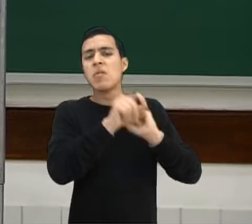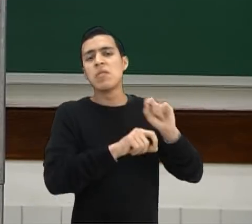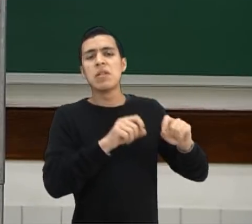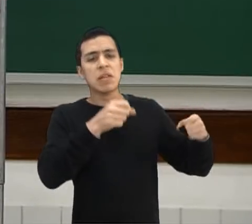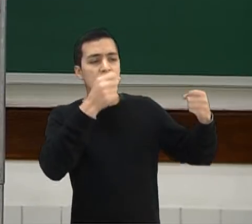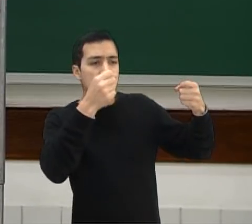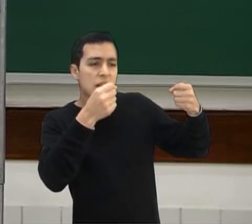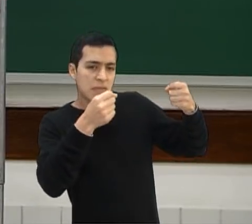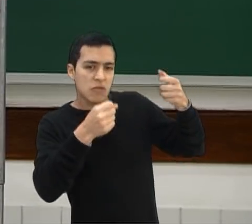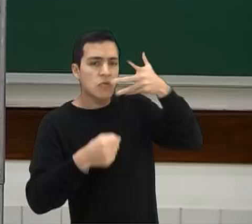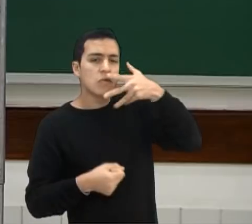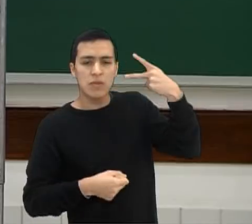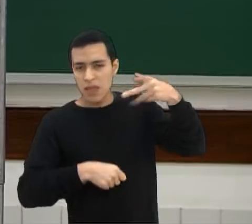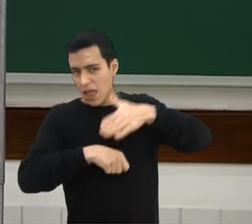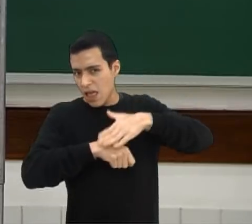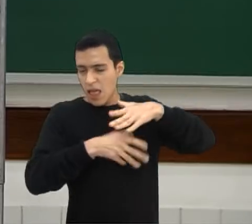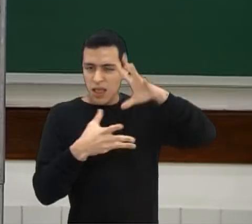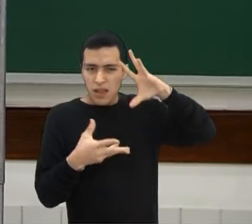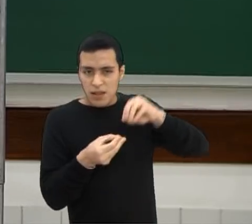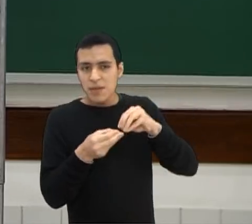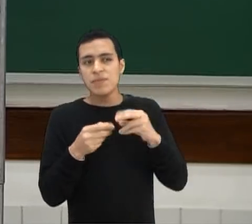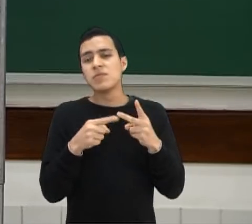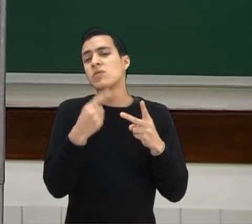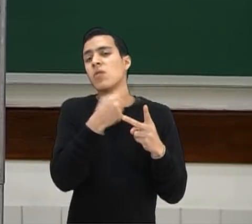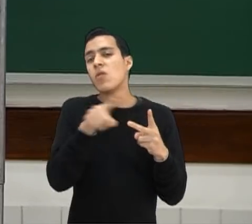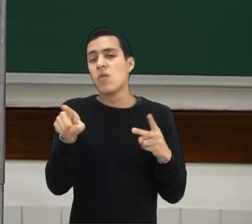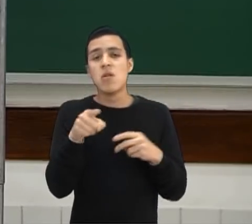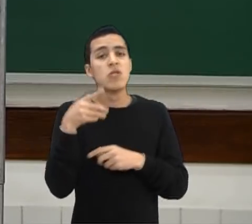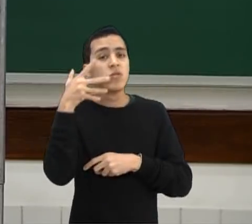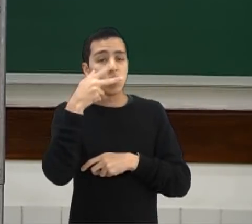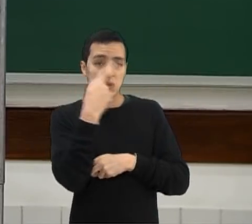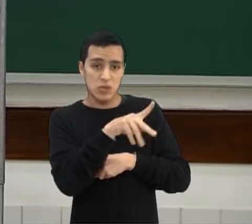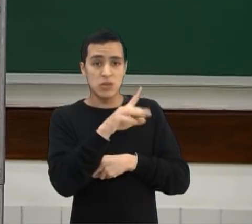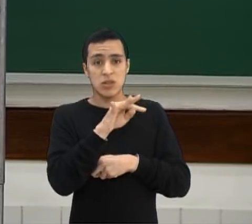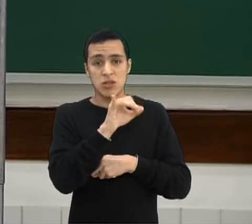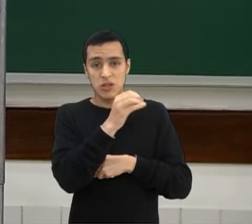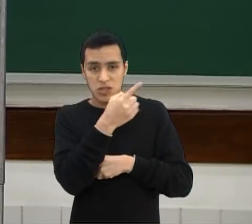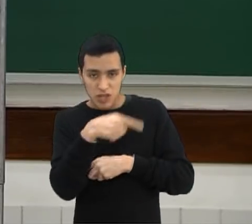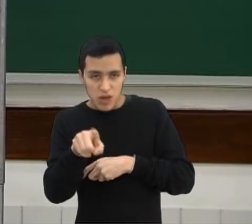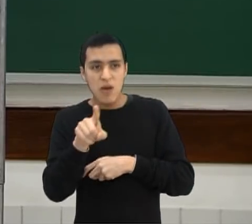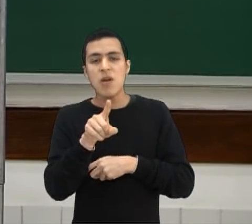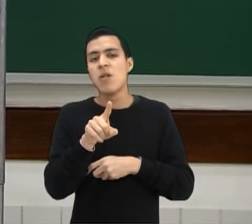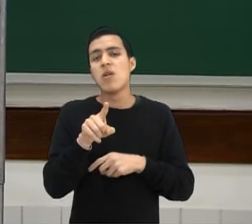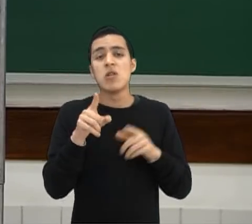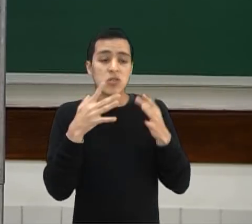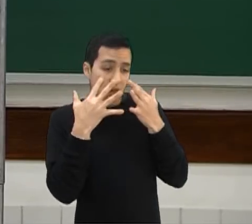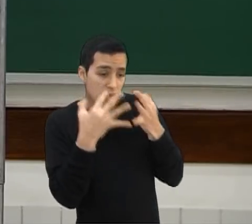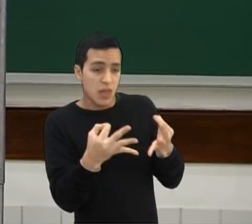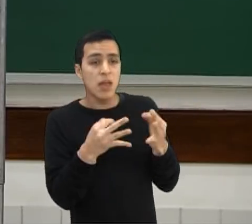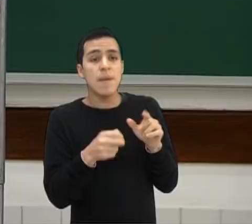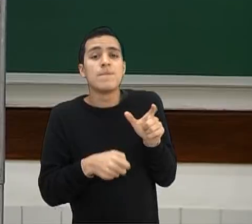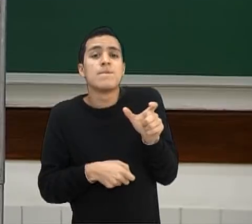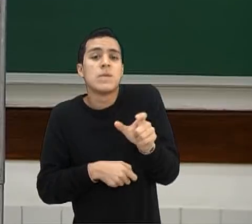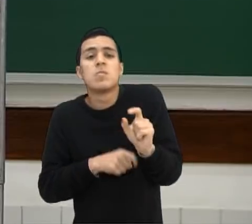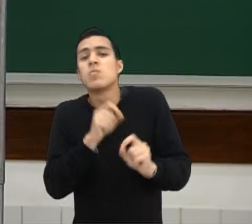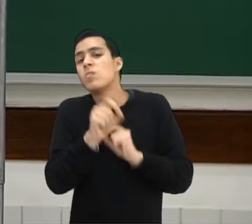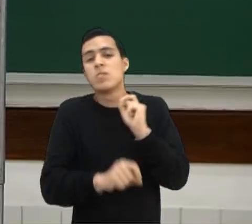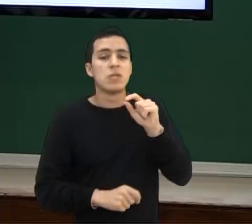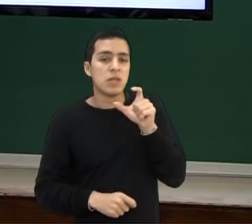dizendo, certo? No final ali da fala do Tião, né, vou chamar a atenção com relação à palavra